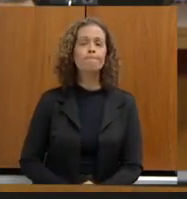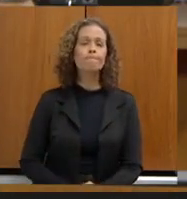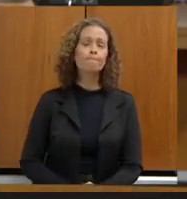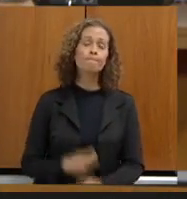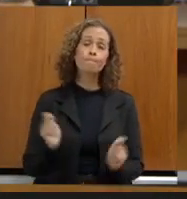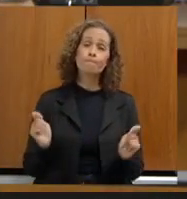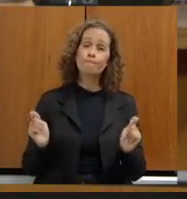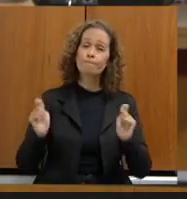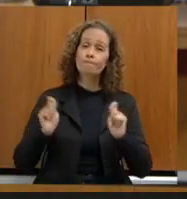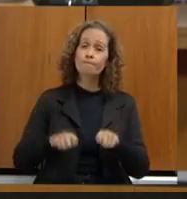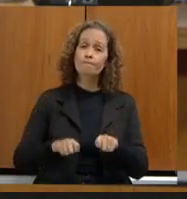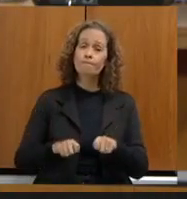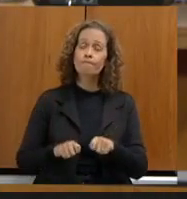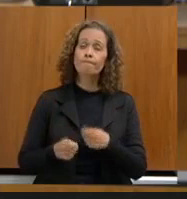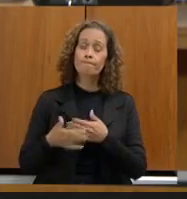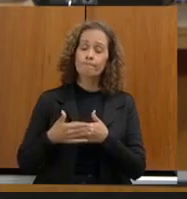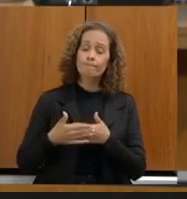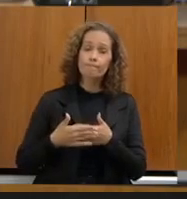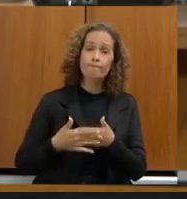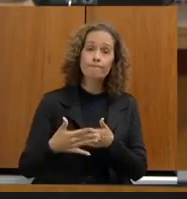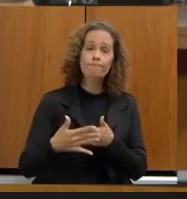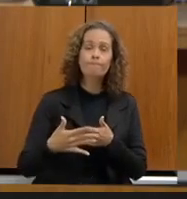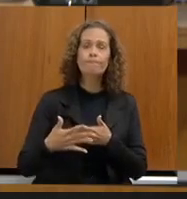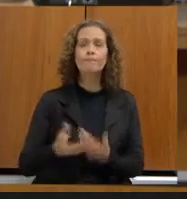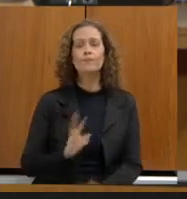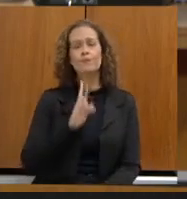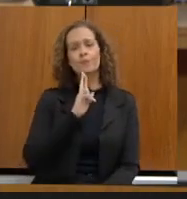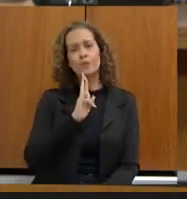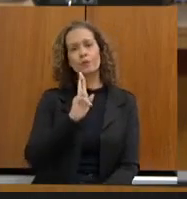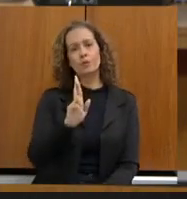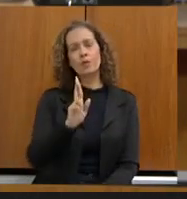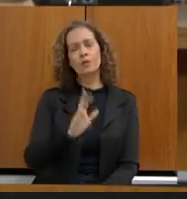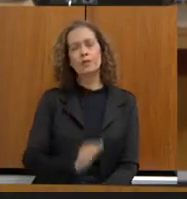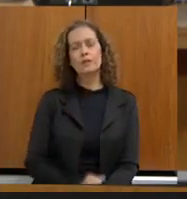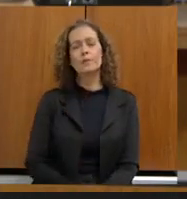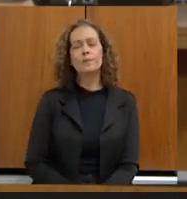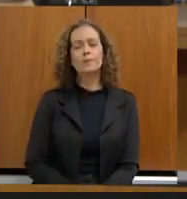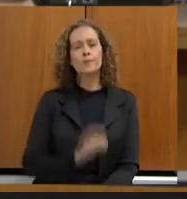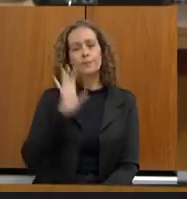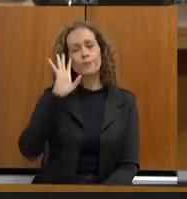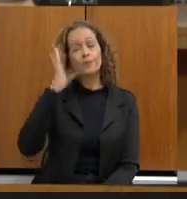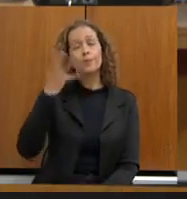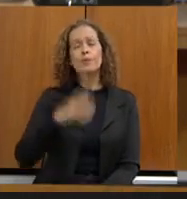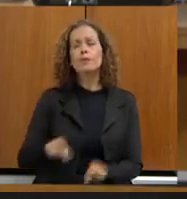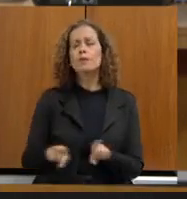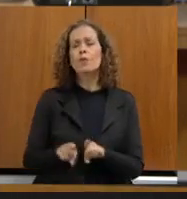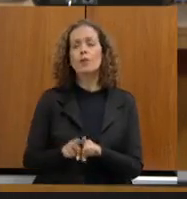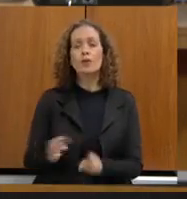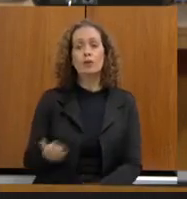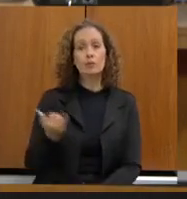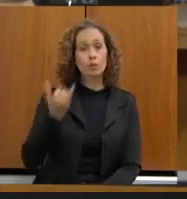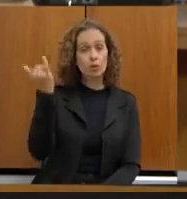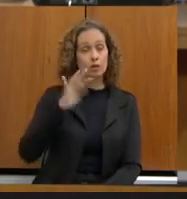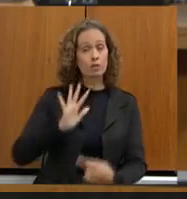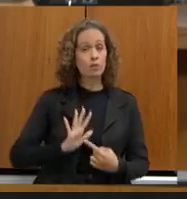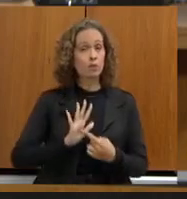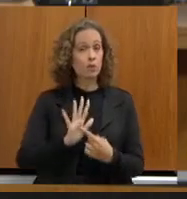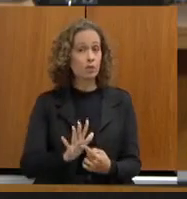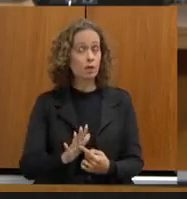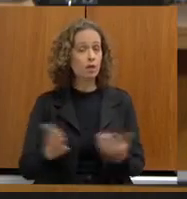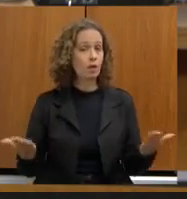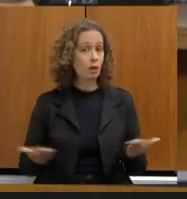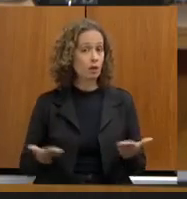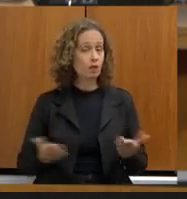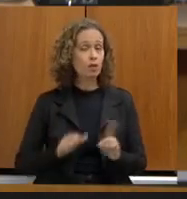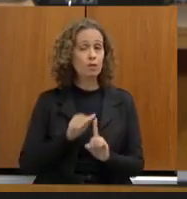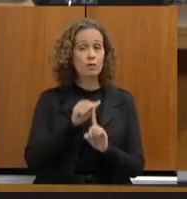probabilidade de breve solução também importante ressaltar que agora no mês de